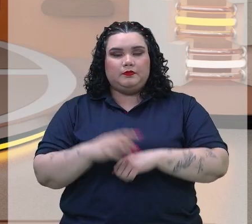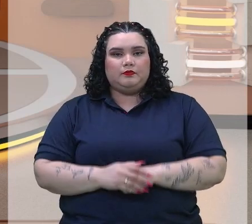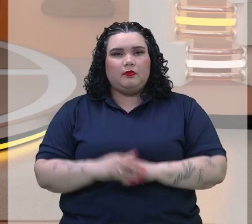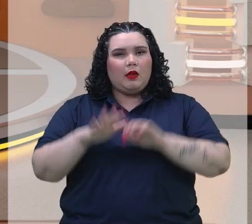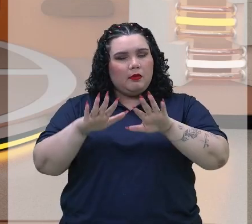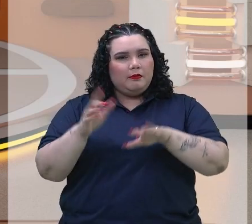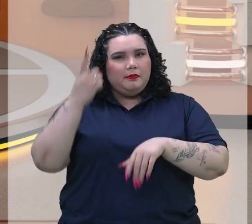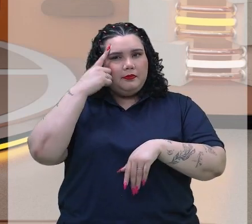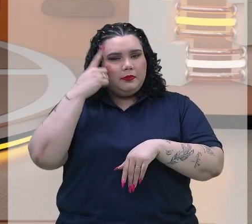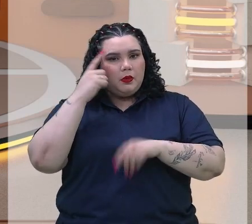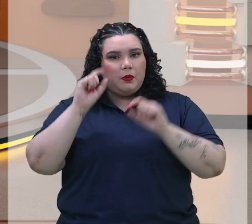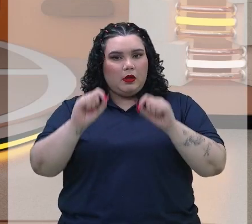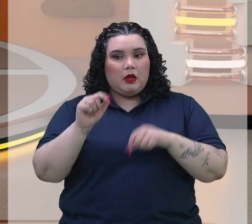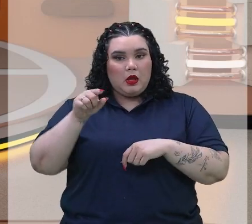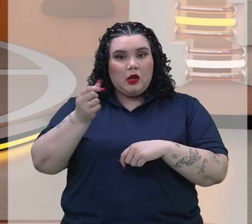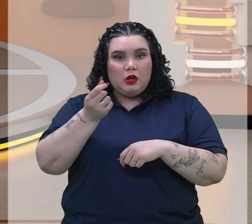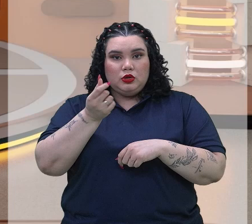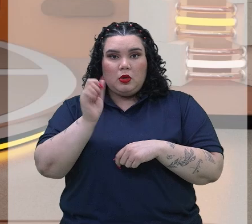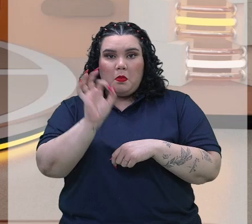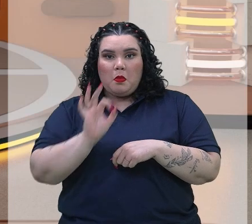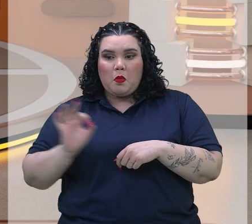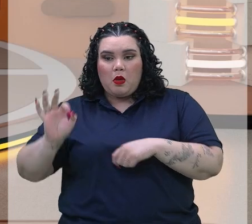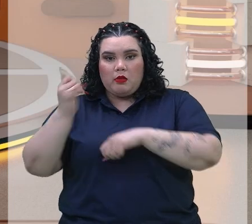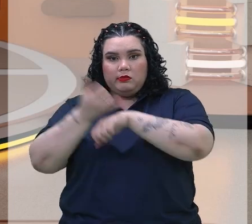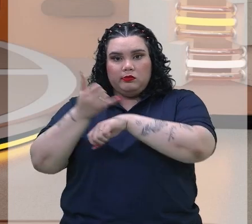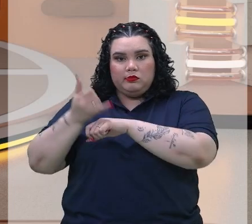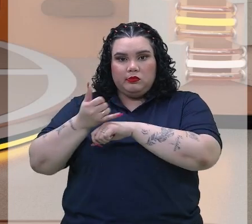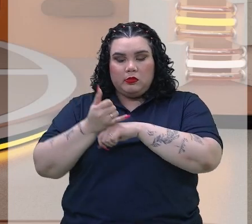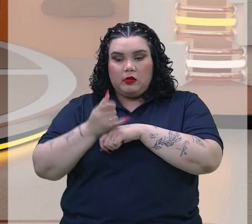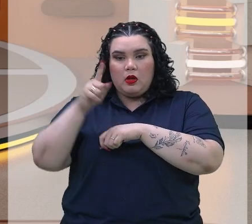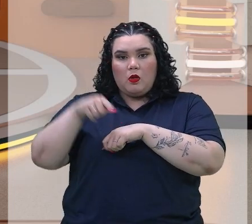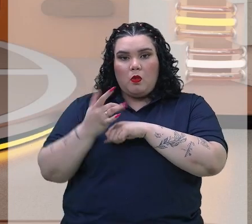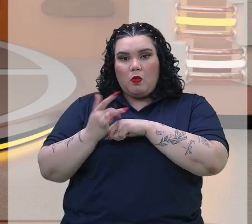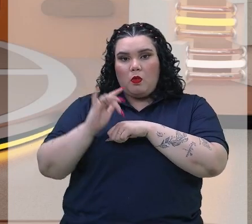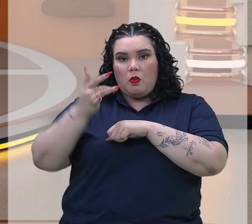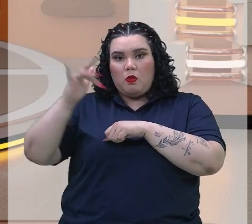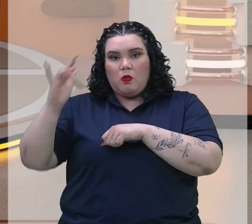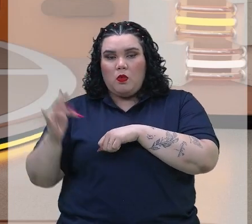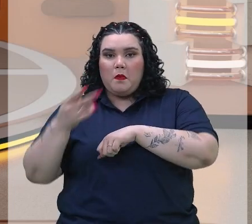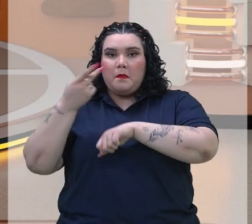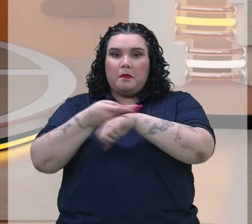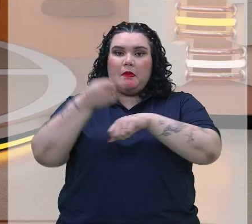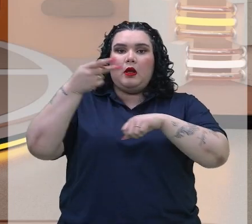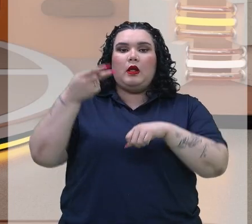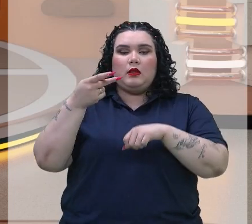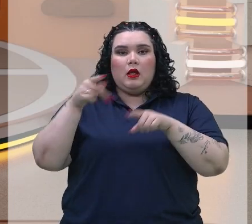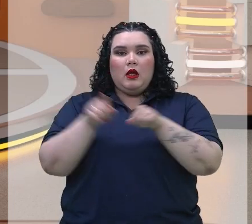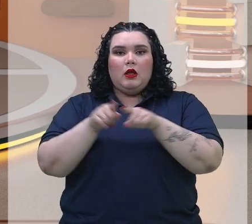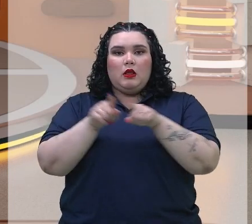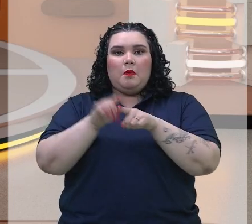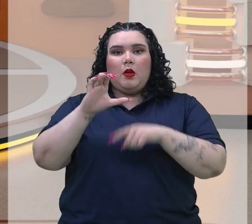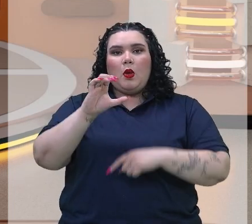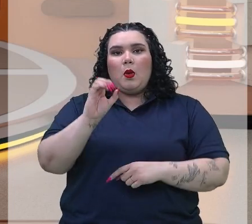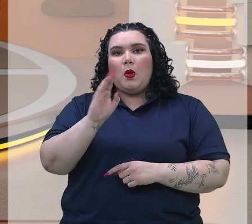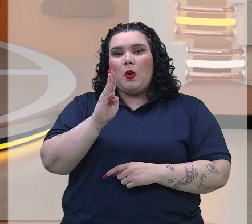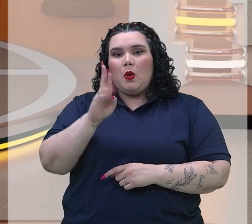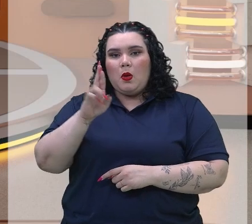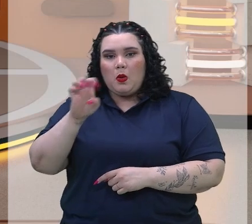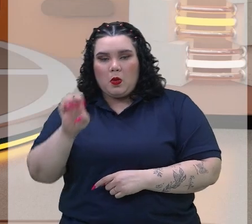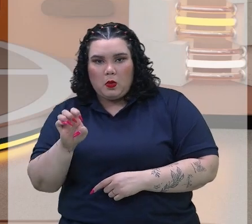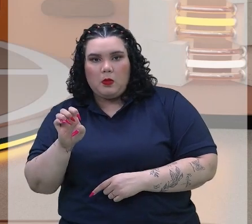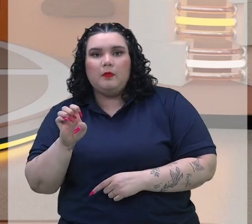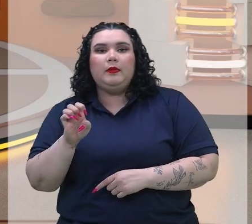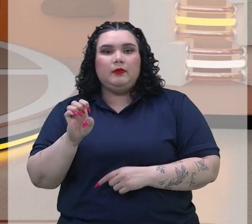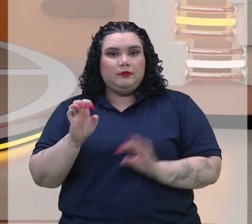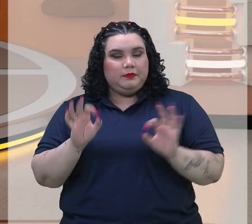comigo, as moedas naquele momento eram cunhadas de ouro, de prata e de cobre, por que não dizer, de outro metal